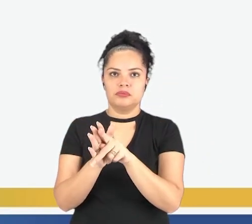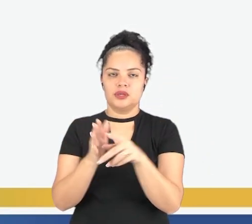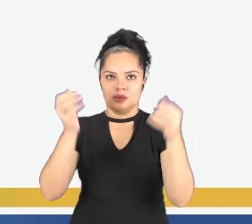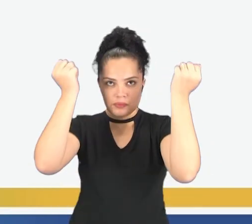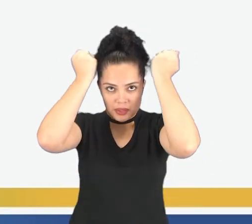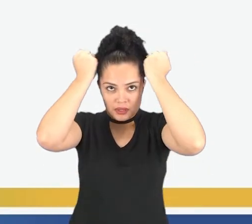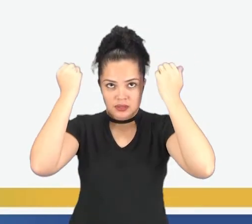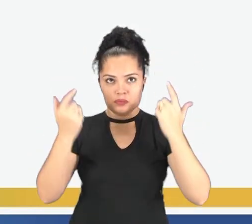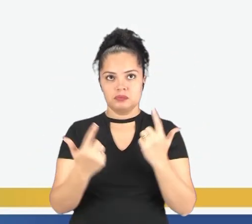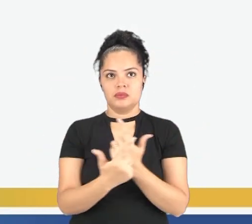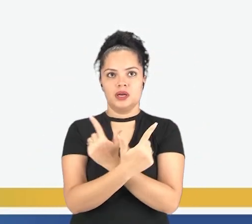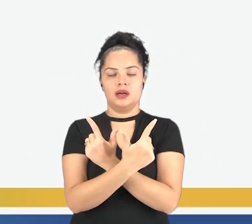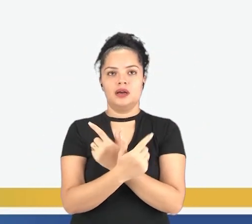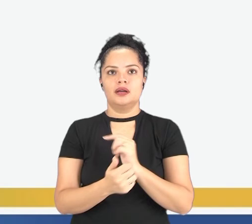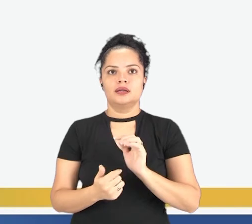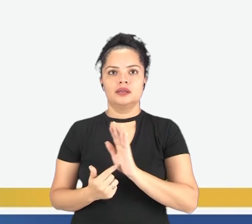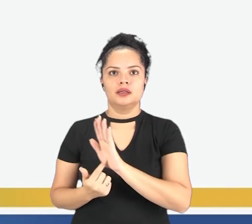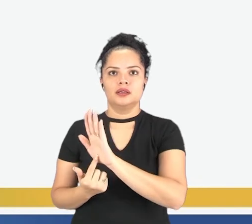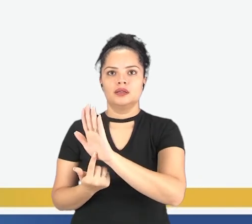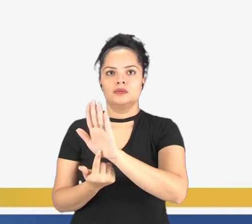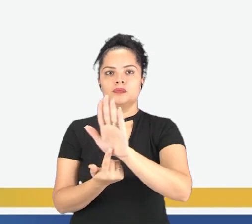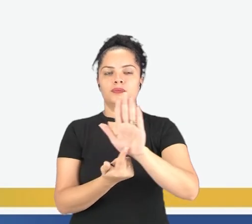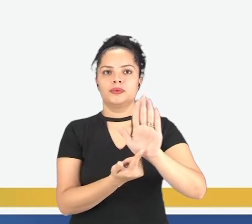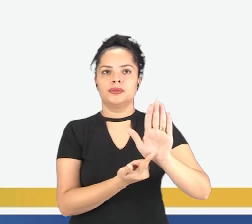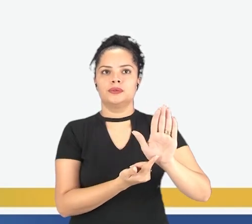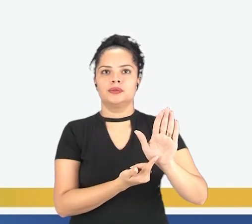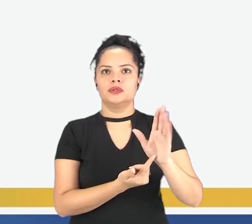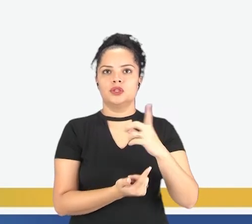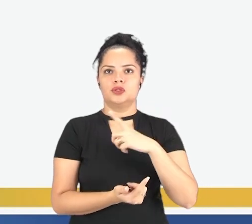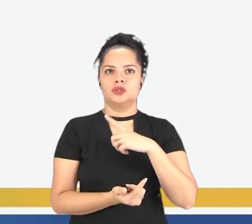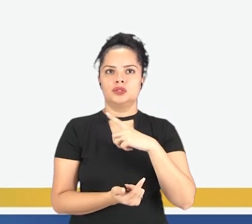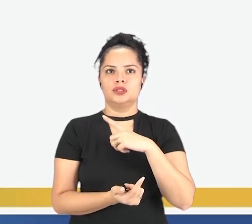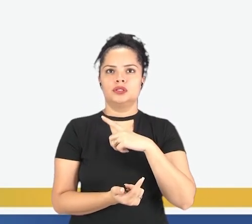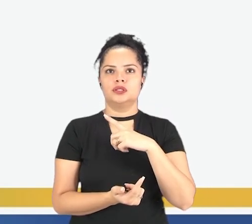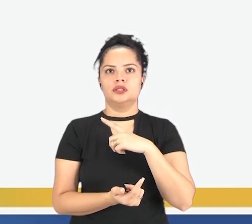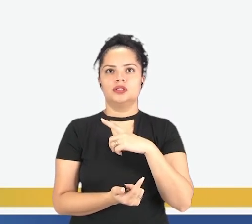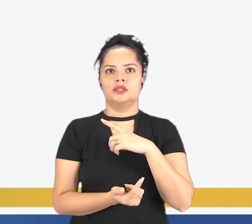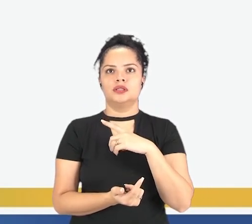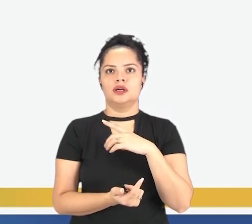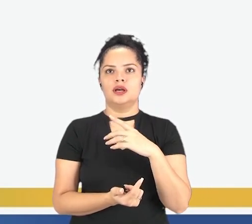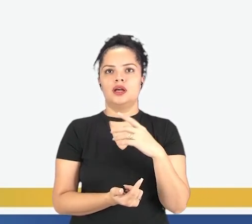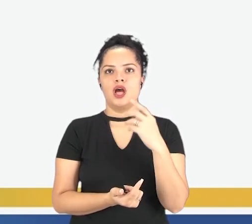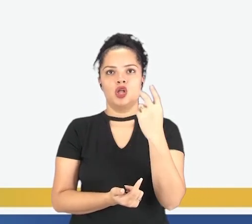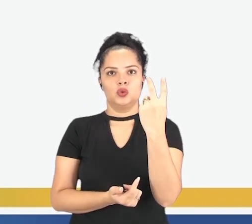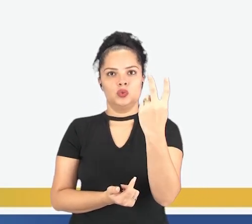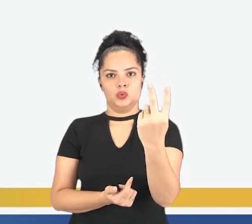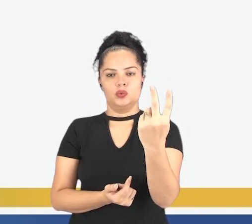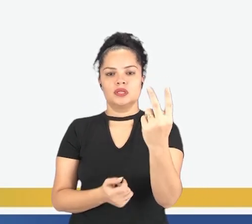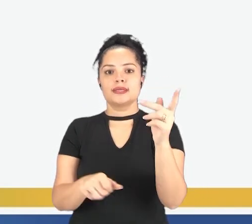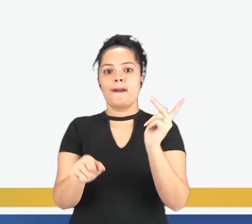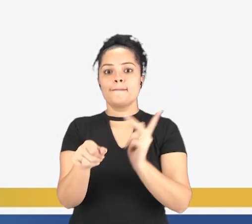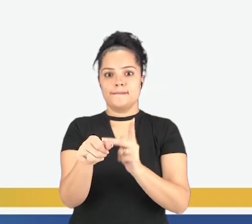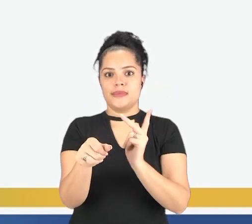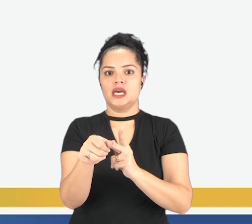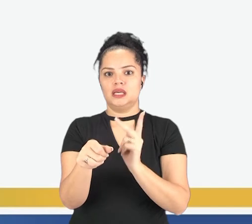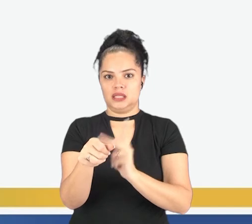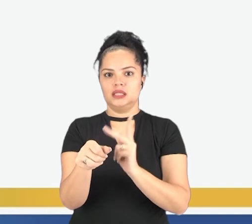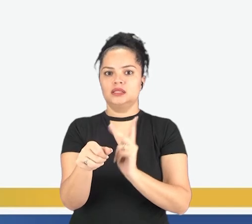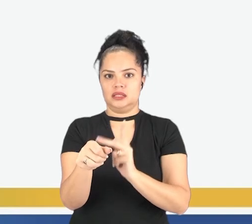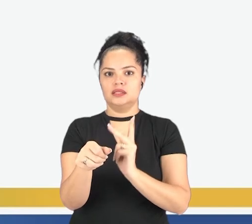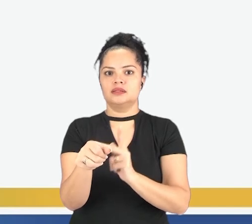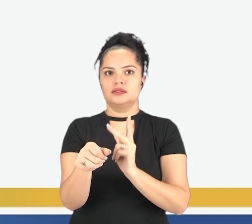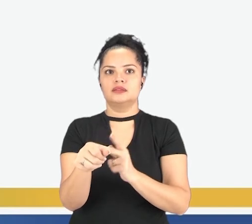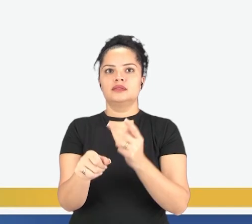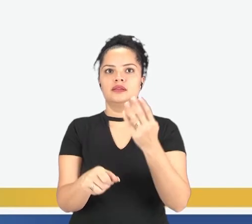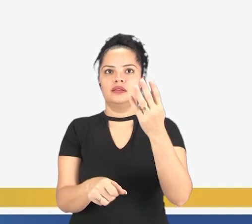mais posterior, começaram a aparecer, como a obsidiana e o jade, né? Ambos trazidos por comerciantes. Então vamos